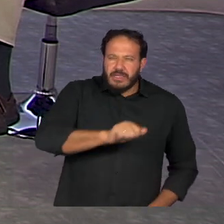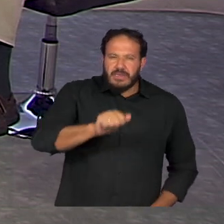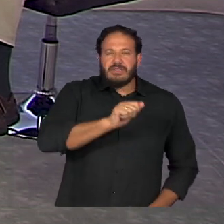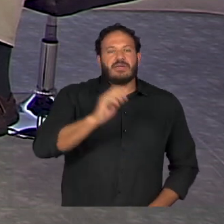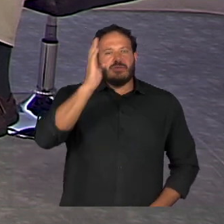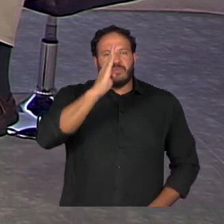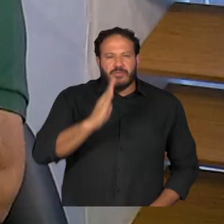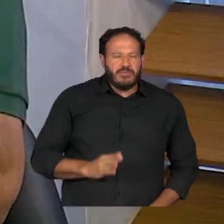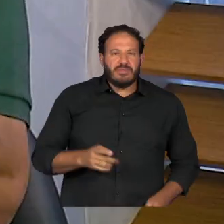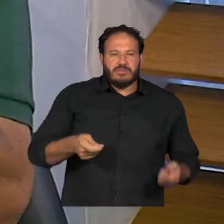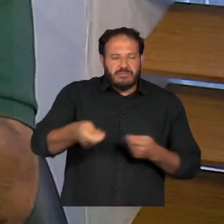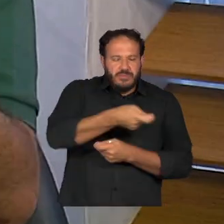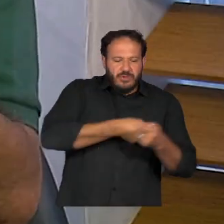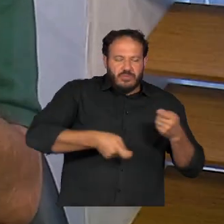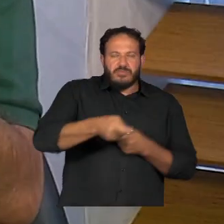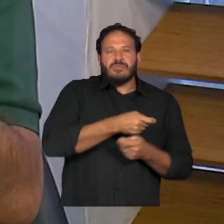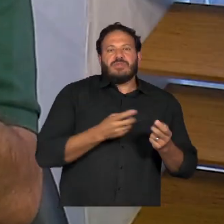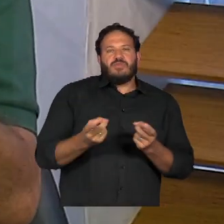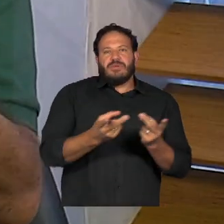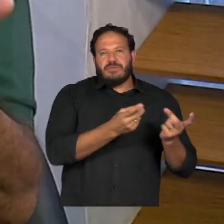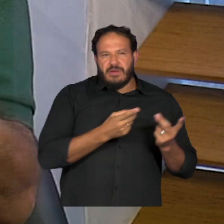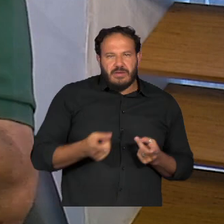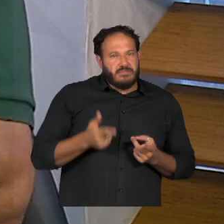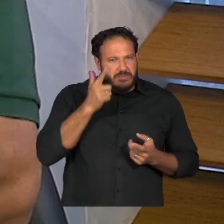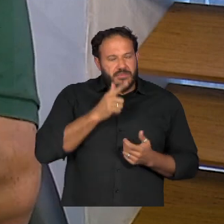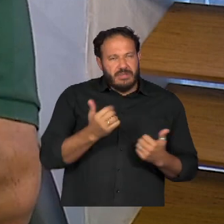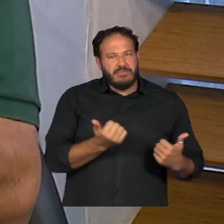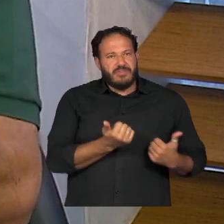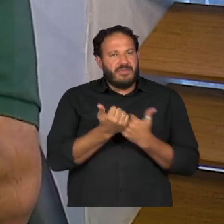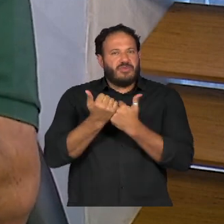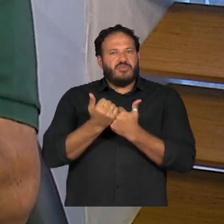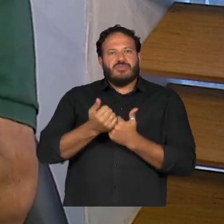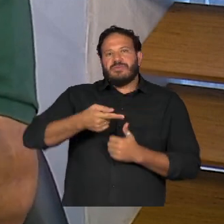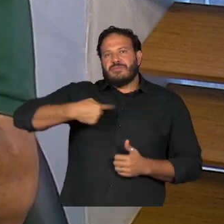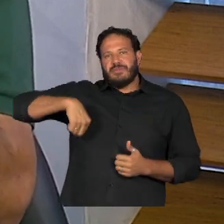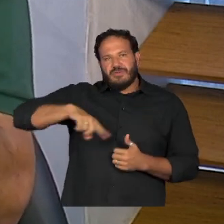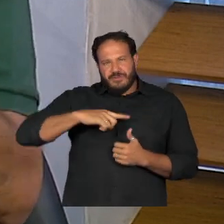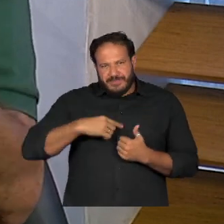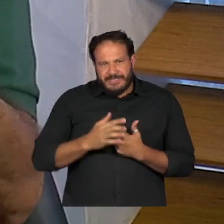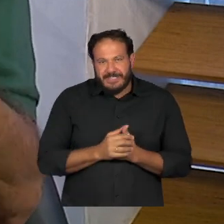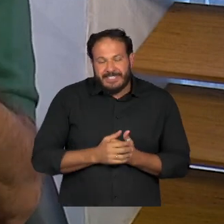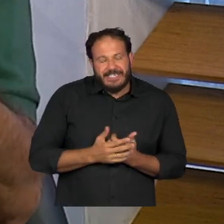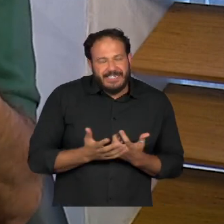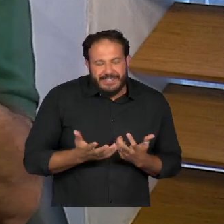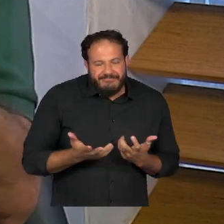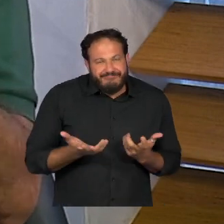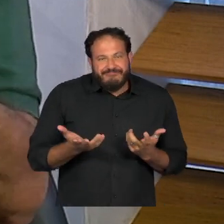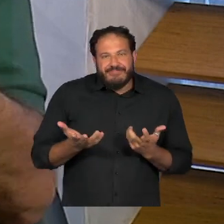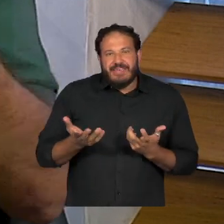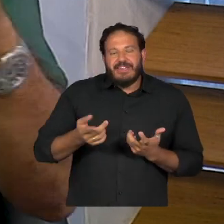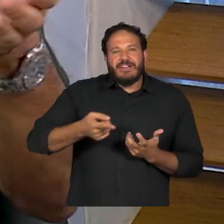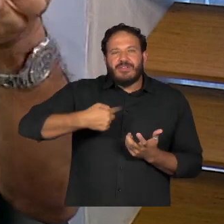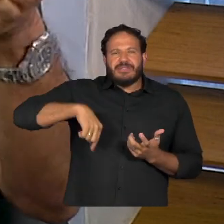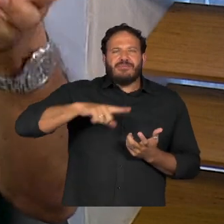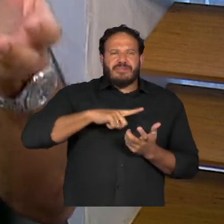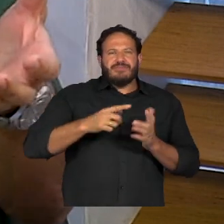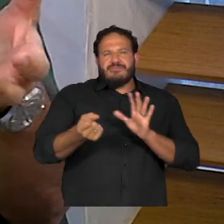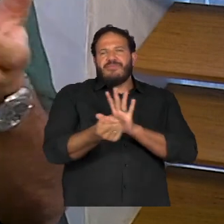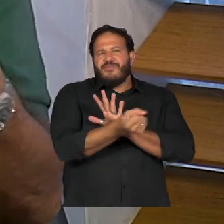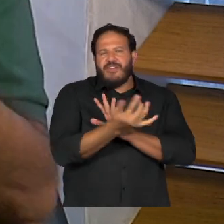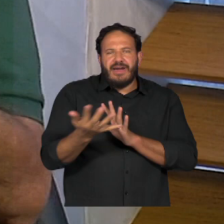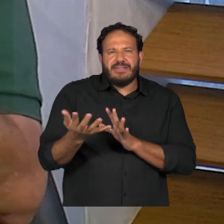comerciais que dá um uma ajuda pra gente e enfim nós temos várias